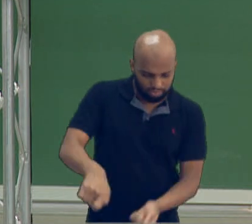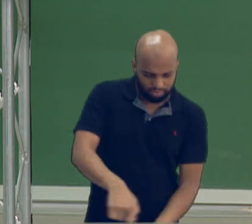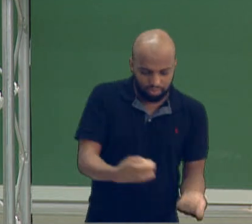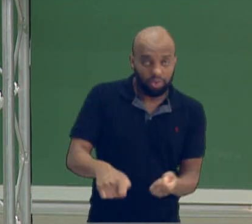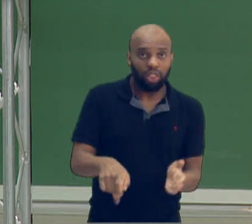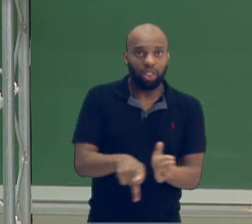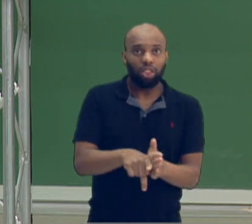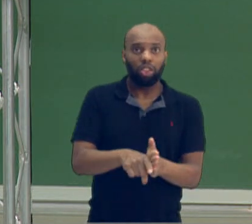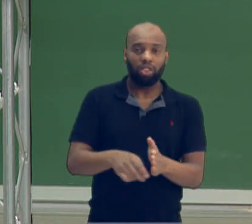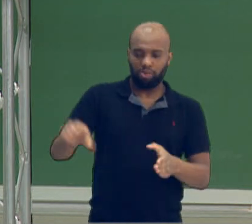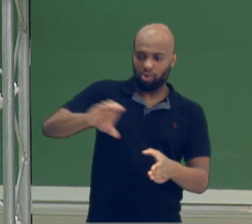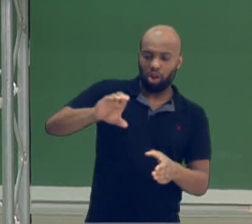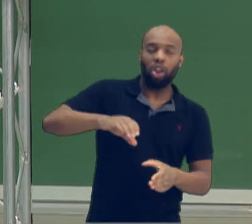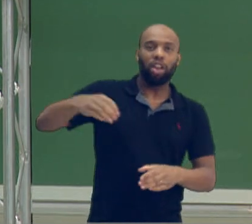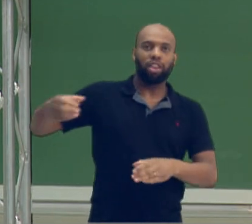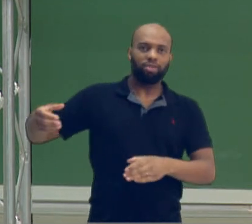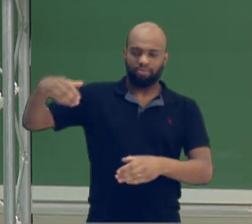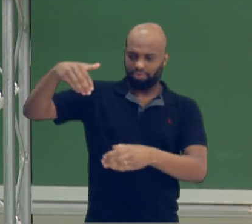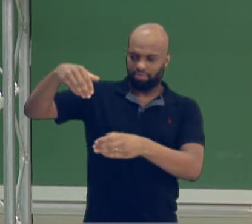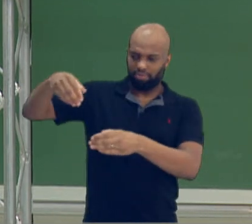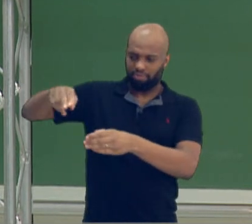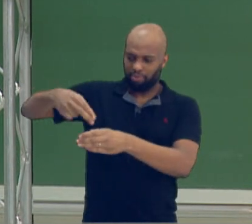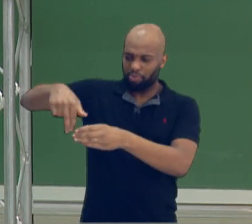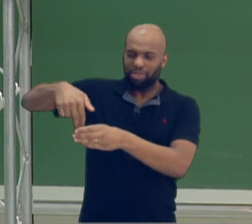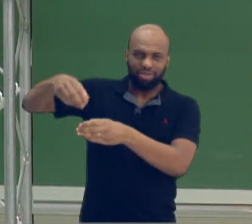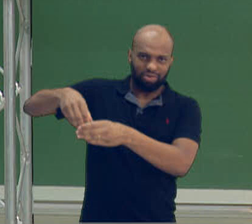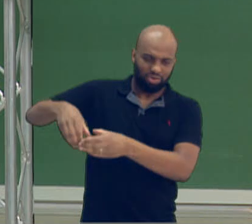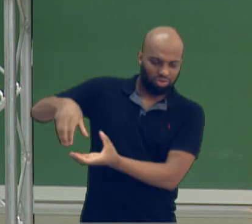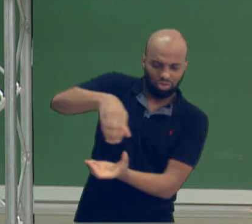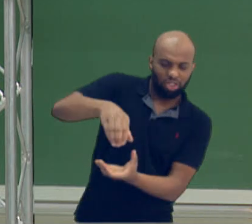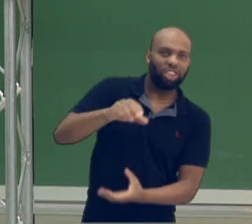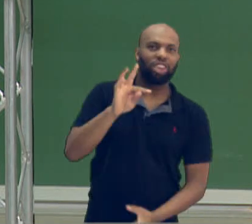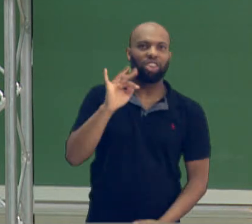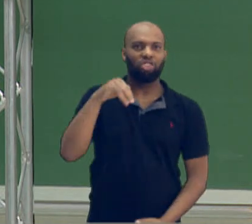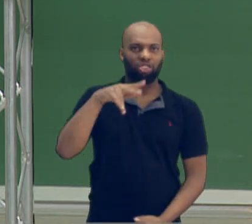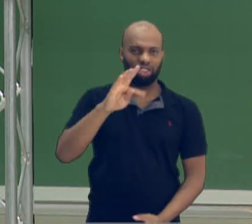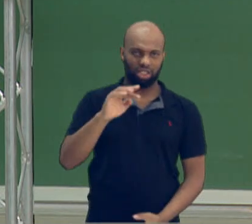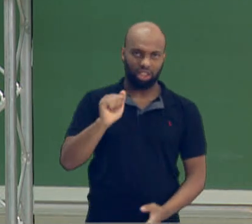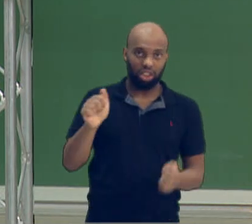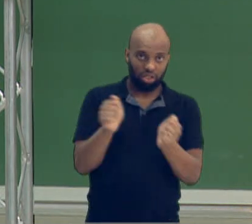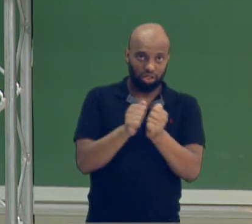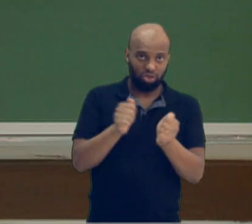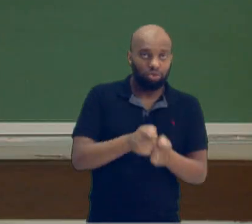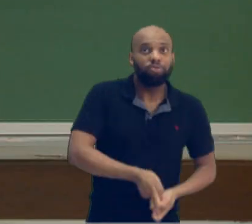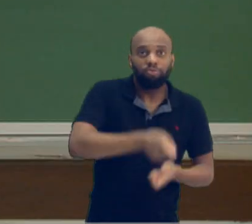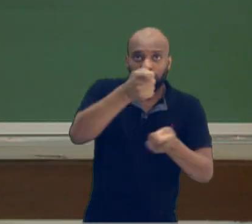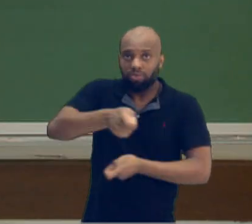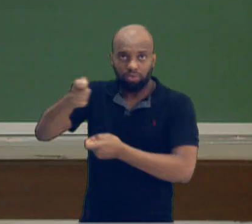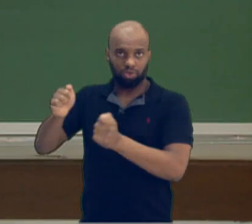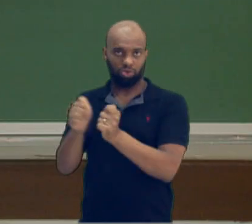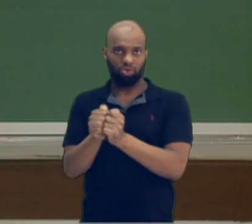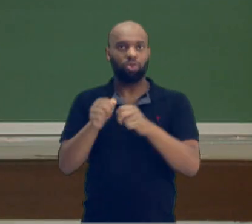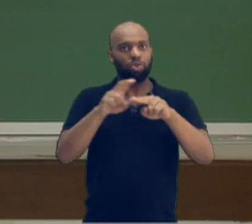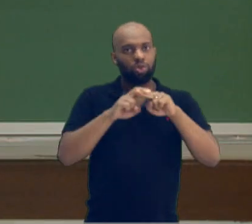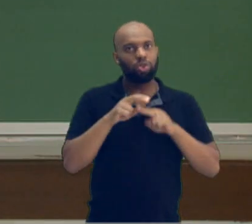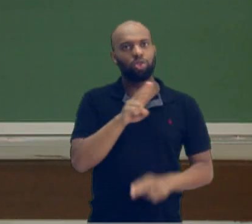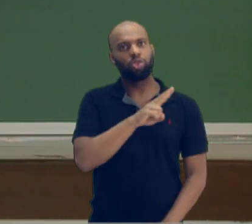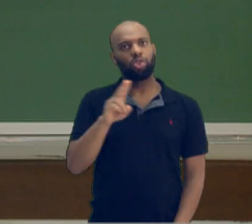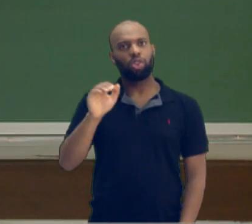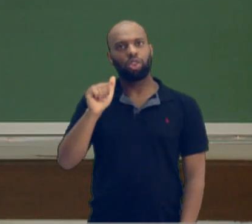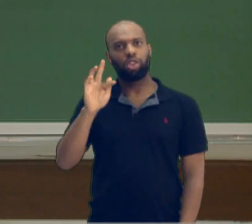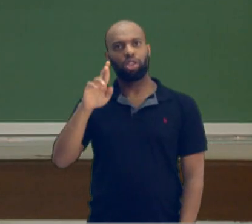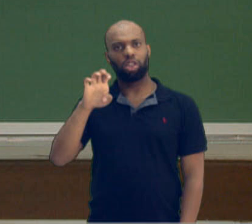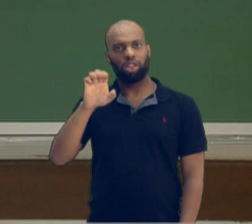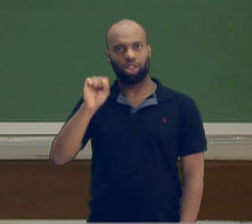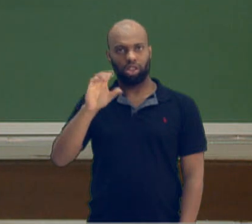pigmentos de tinta diluídos nessa massa e aí é utilizado ainda fresco para fazer a pintura, né? Por isso o nome de